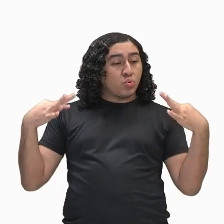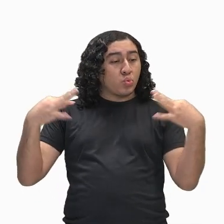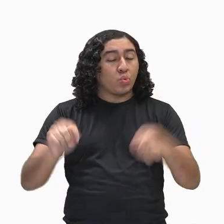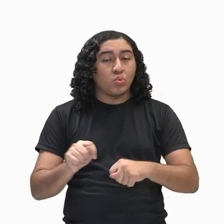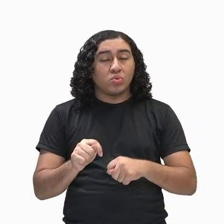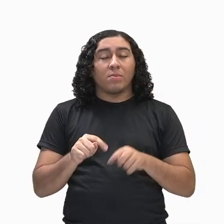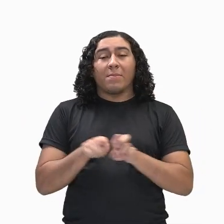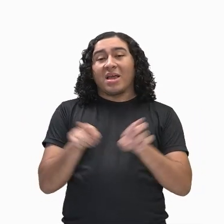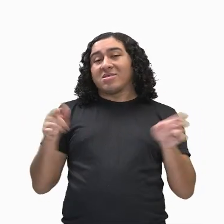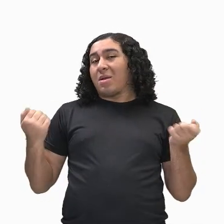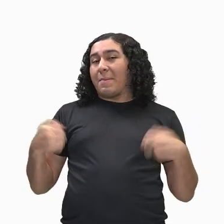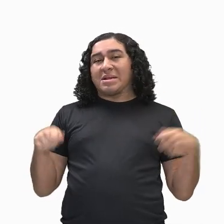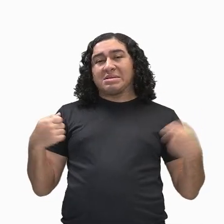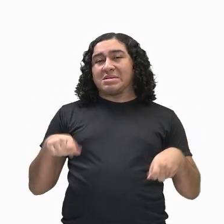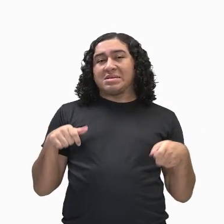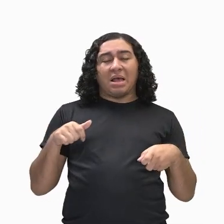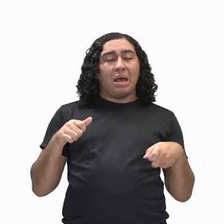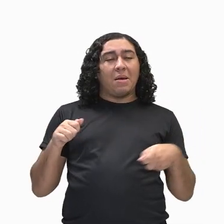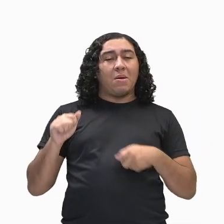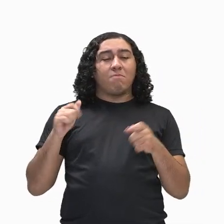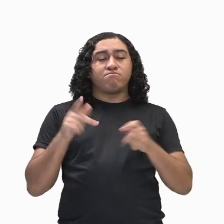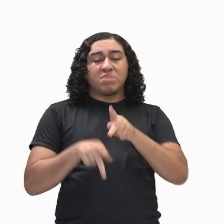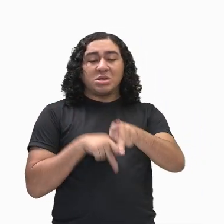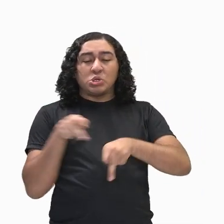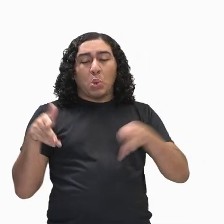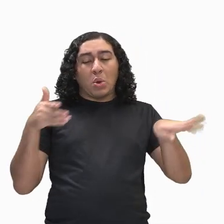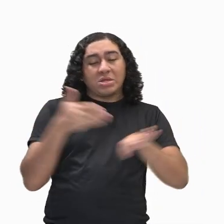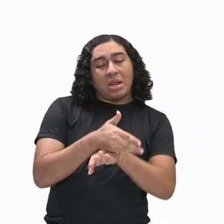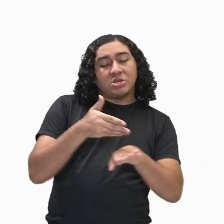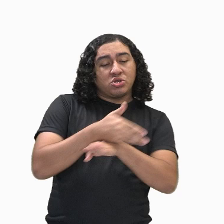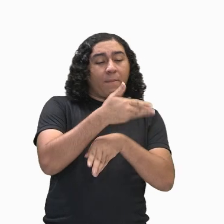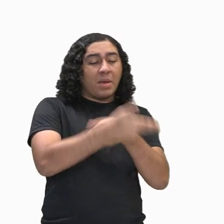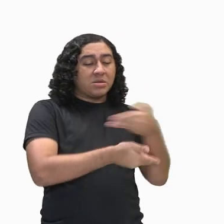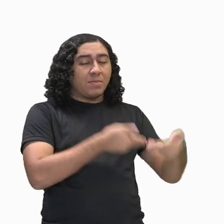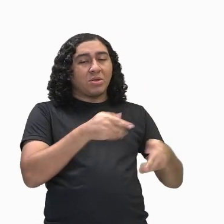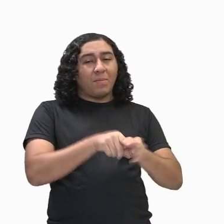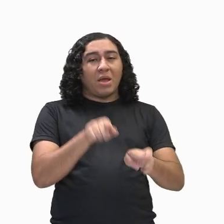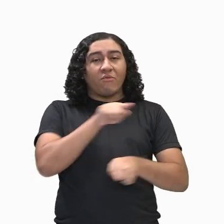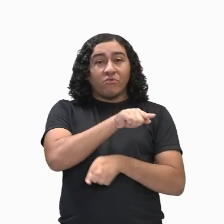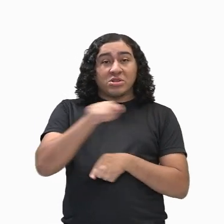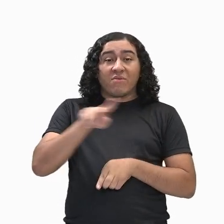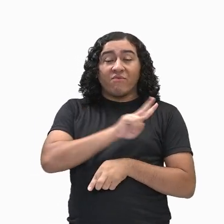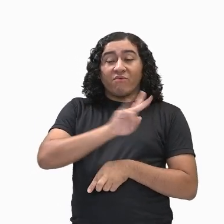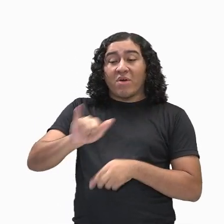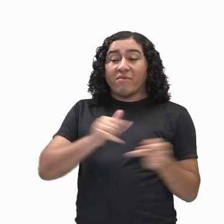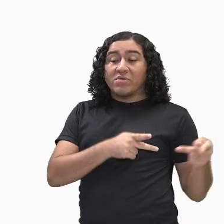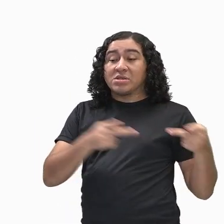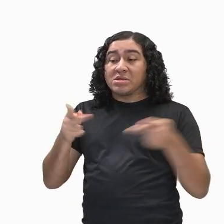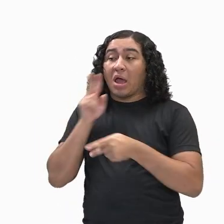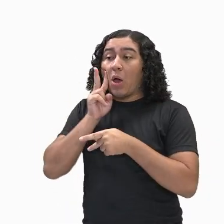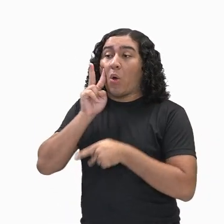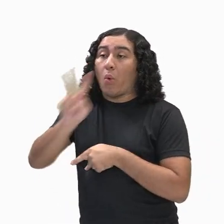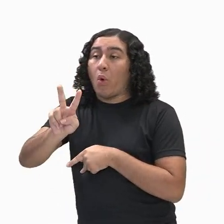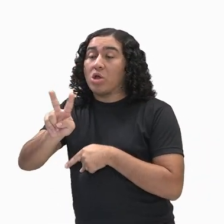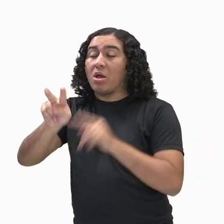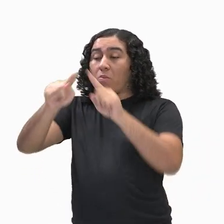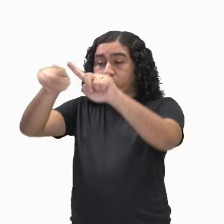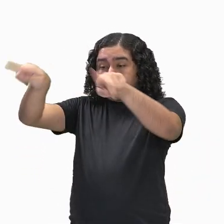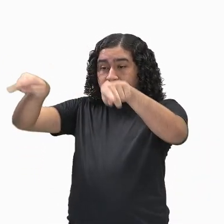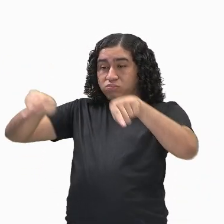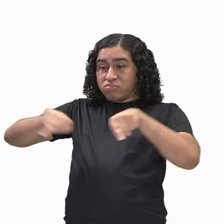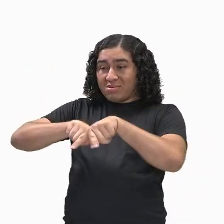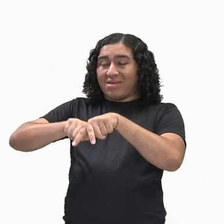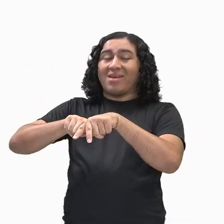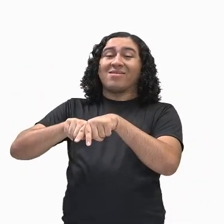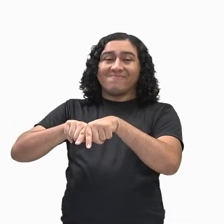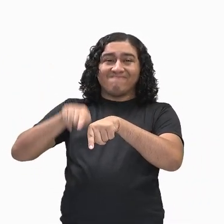a plateia esteja interagindo. Mas você olha para a instalação, para aquilo que foi montado e você